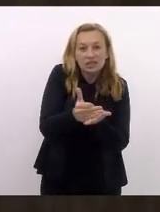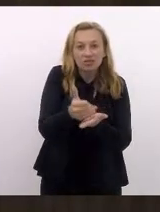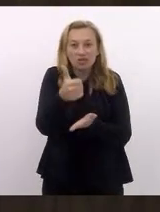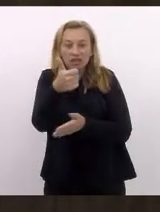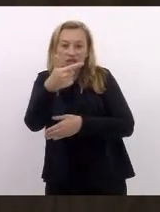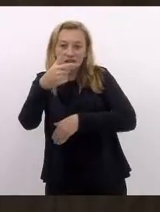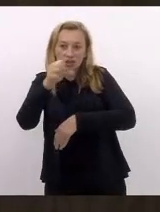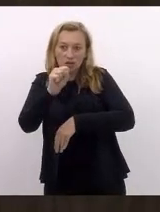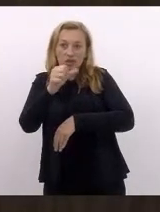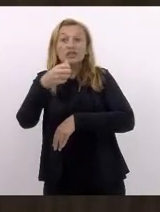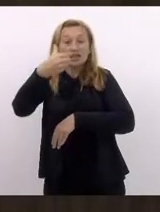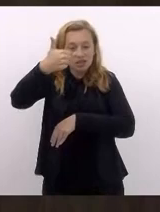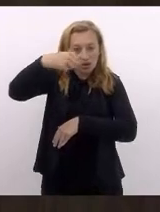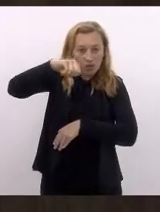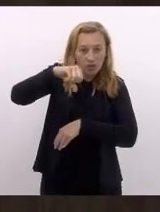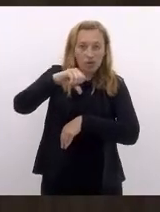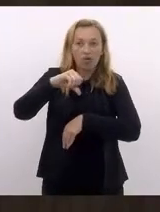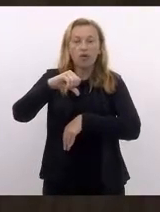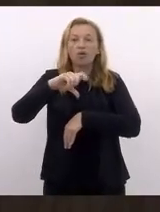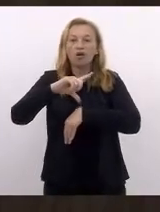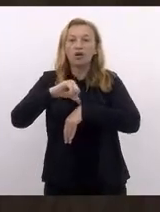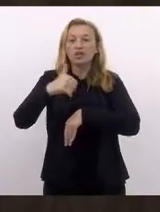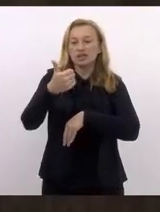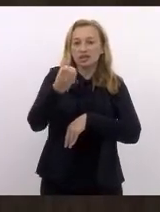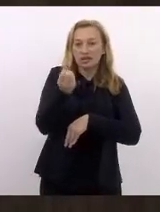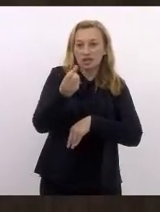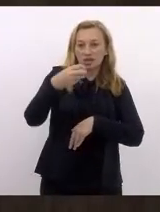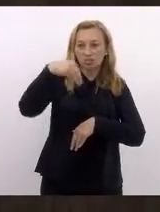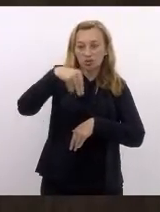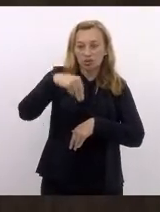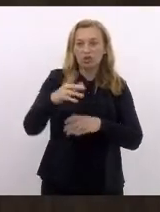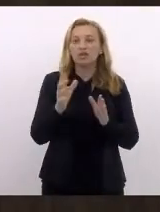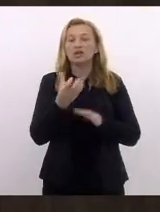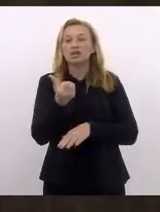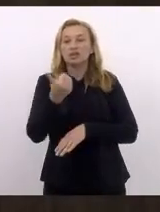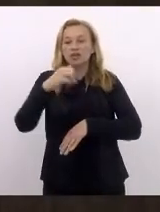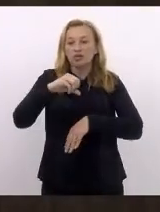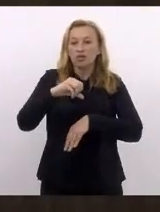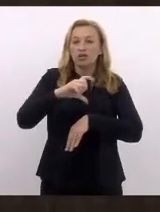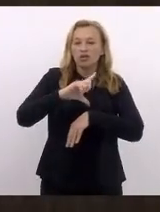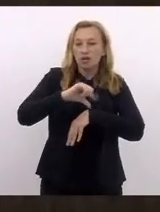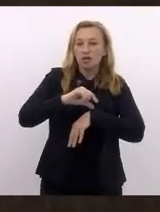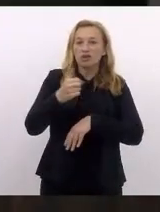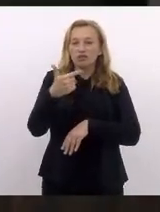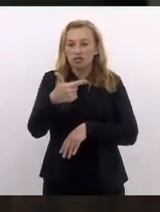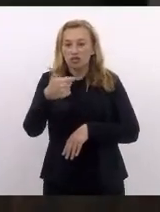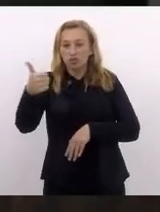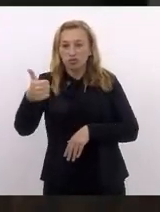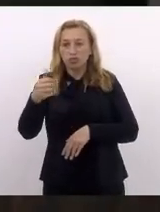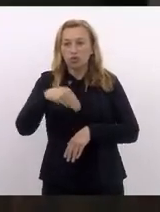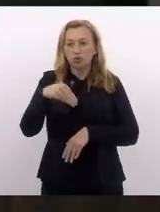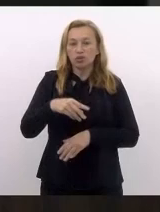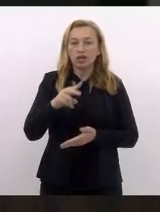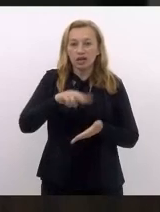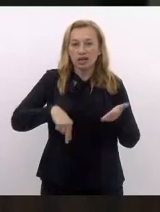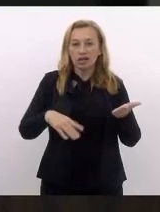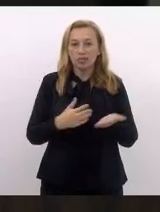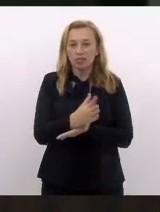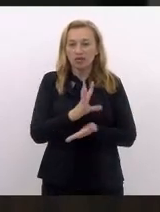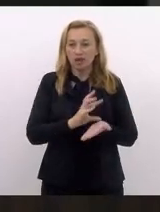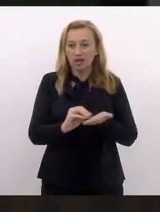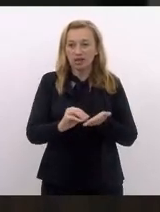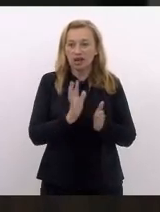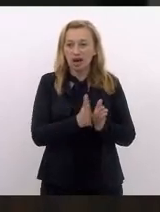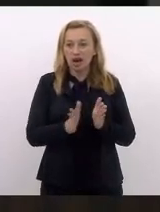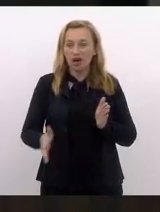iniciada às 18horas 19:16 encerrou ser 19:21 lida e aprovada a